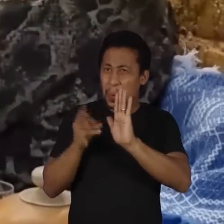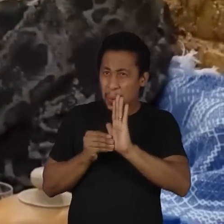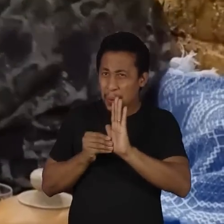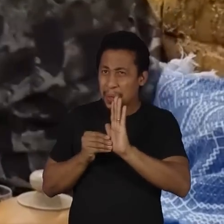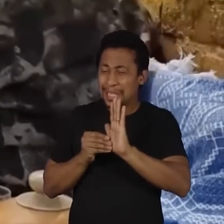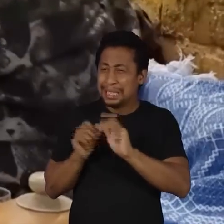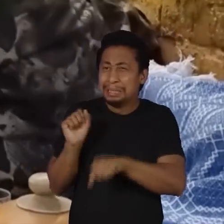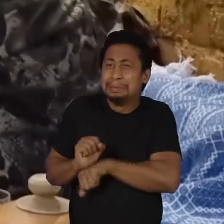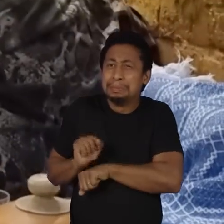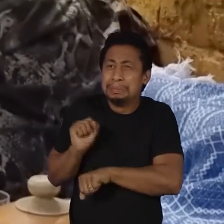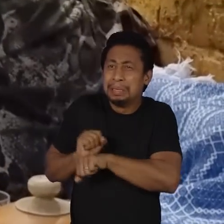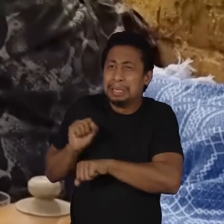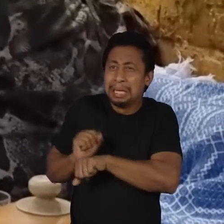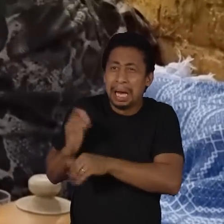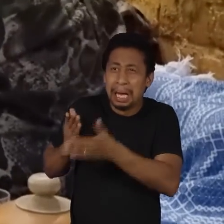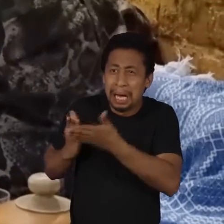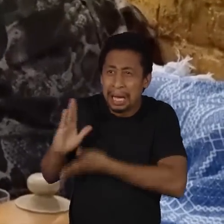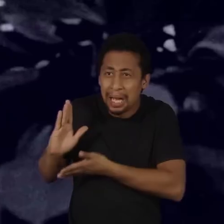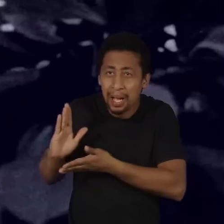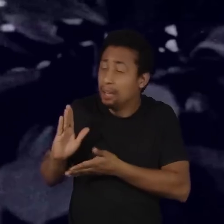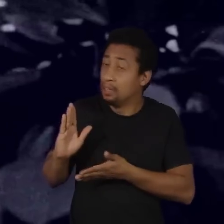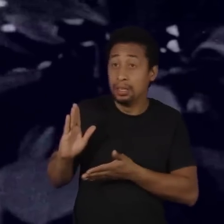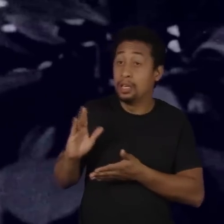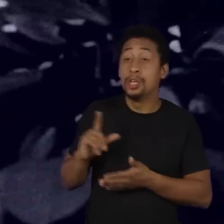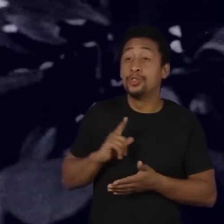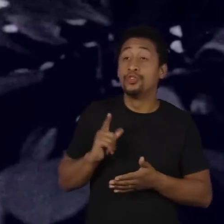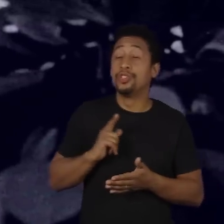Ela tinha lá 6 anéis de brilhantes,